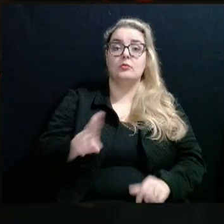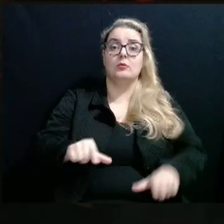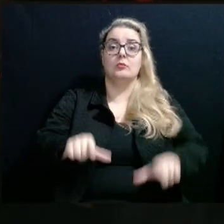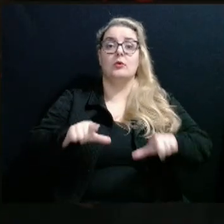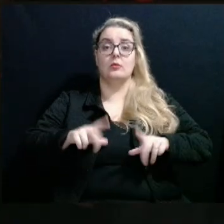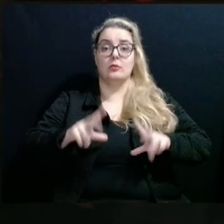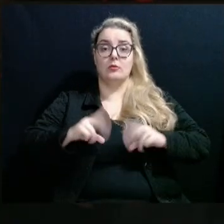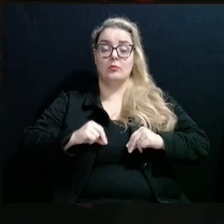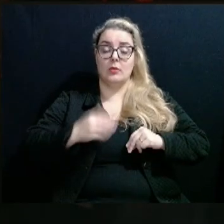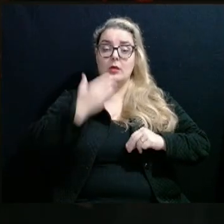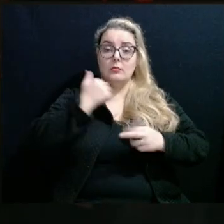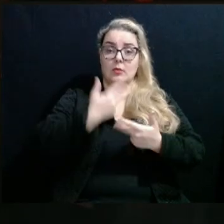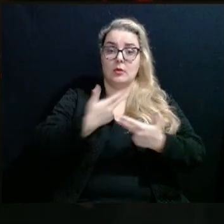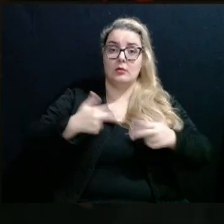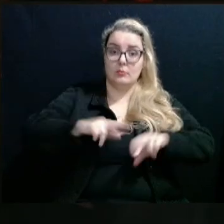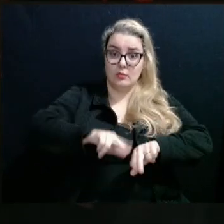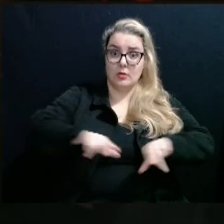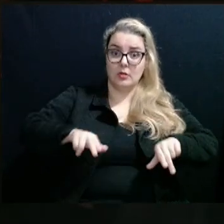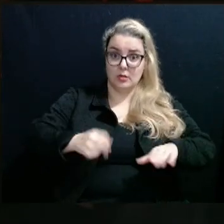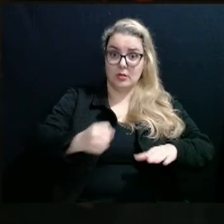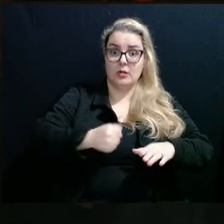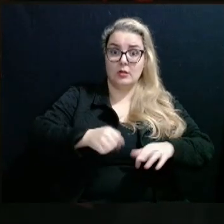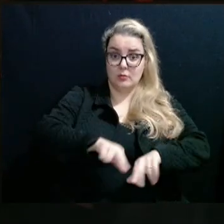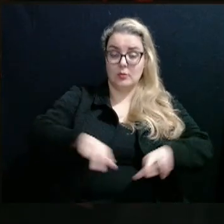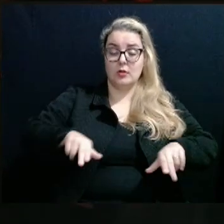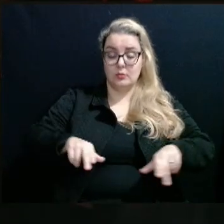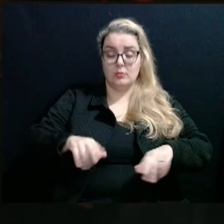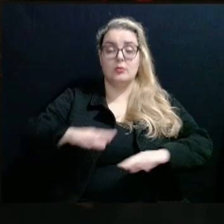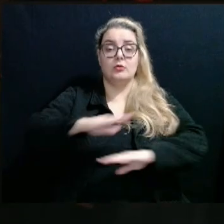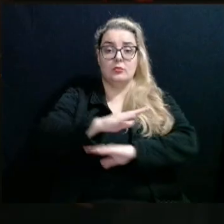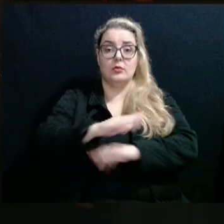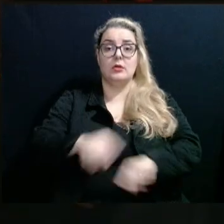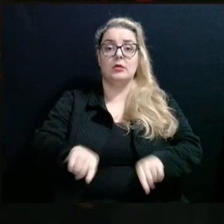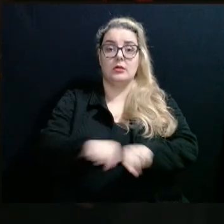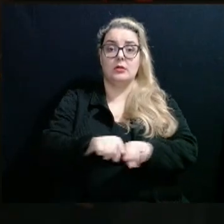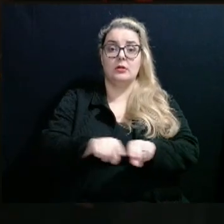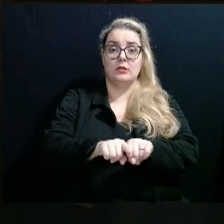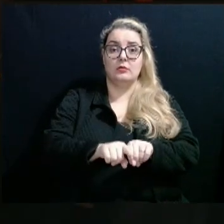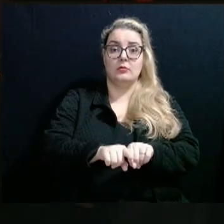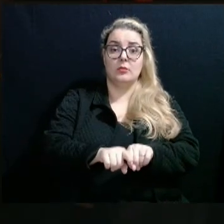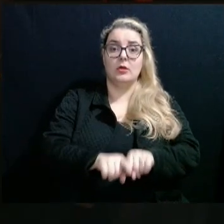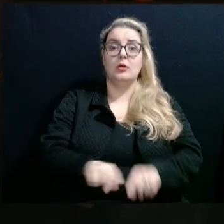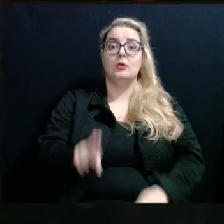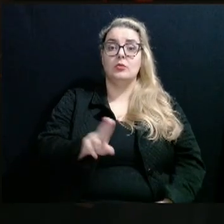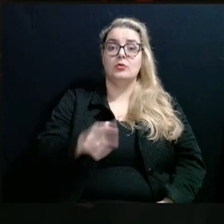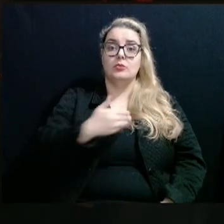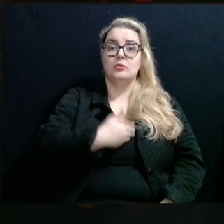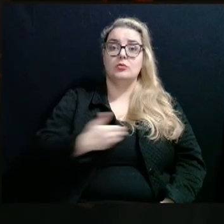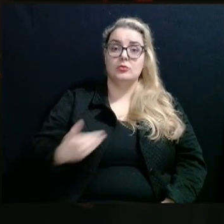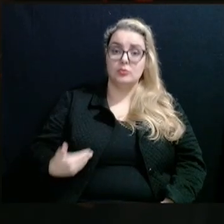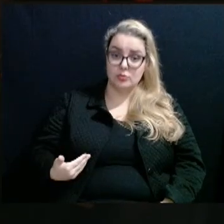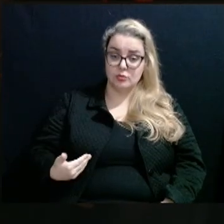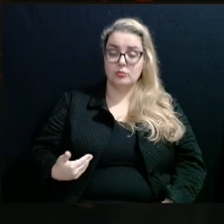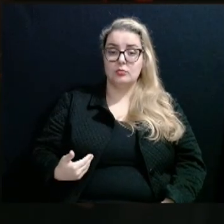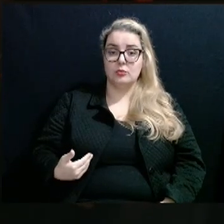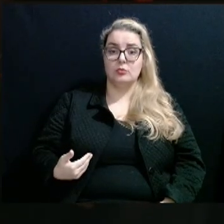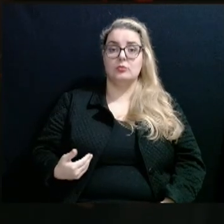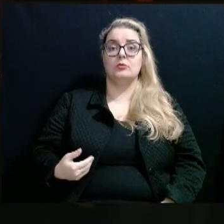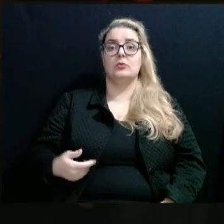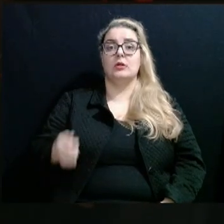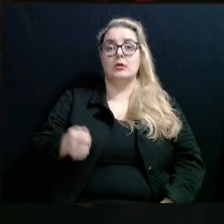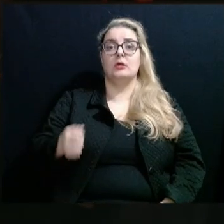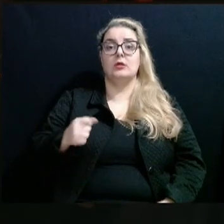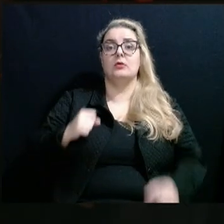gastronômico da casa e também revogam o título de utilidade pública da Associação Protetora dos Animais Aliança do